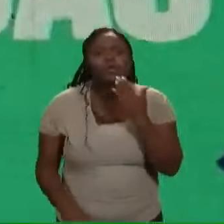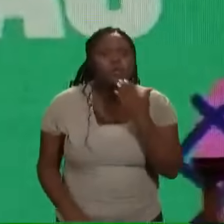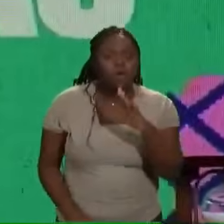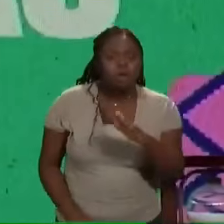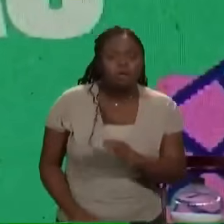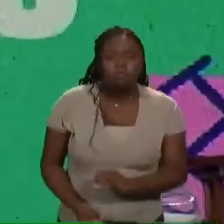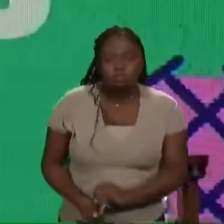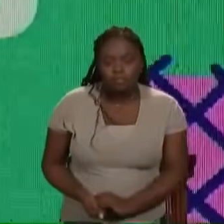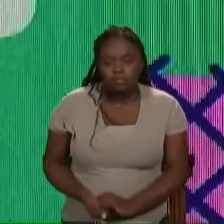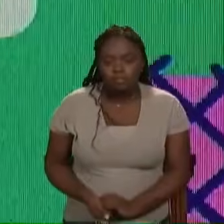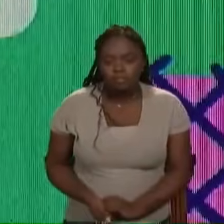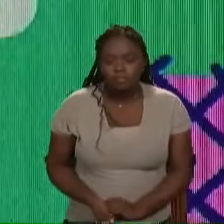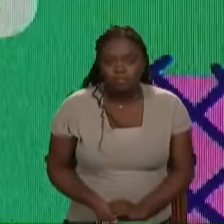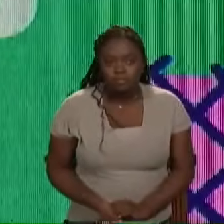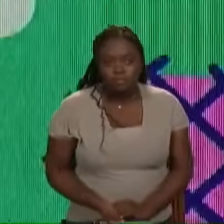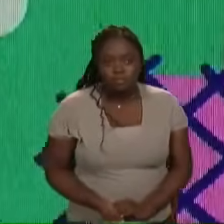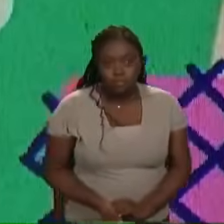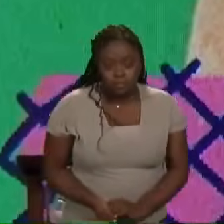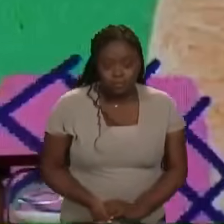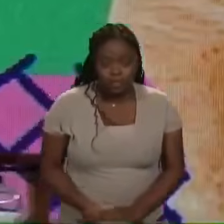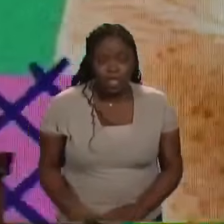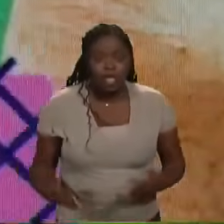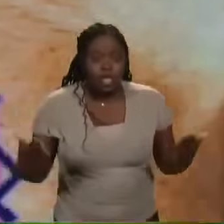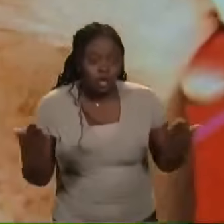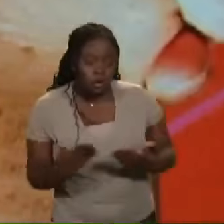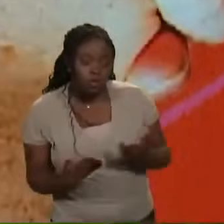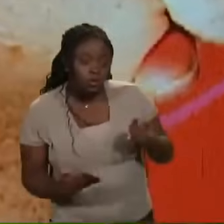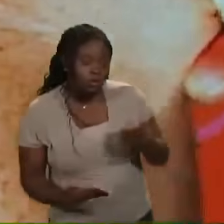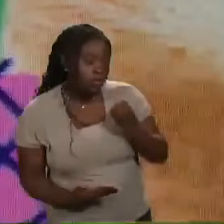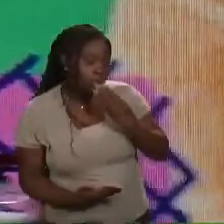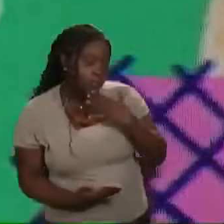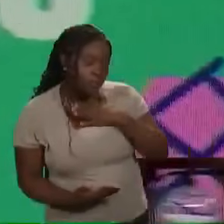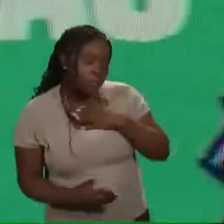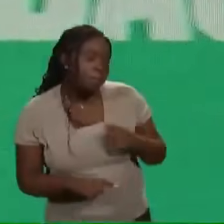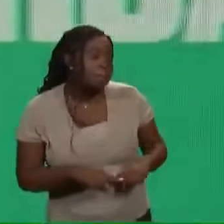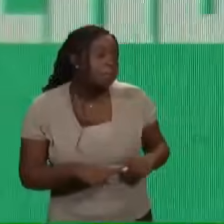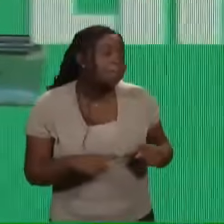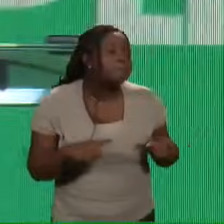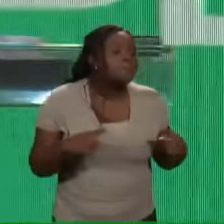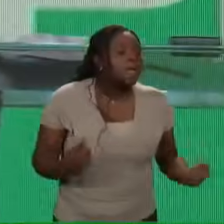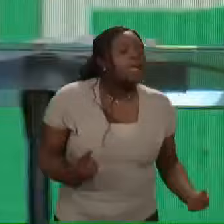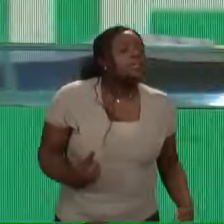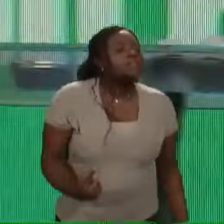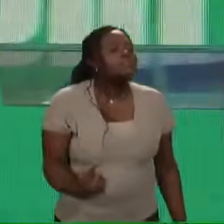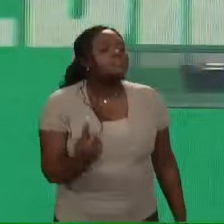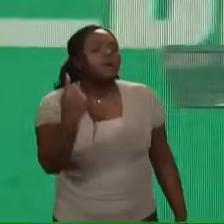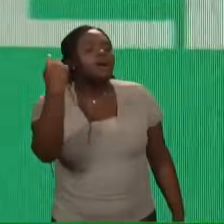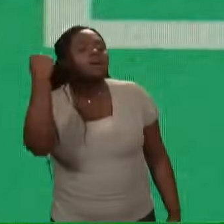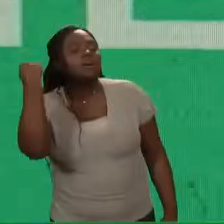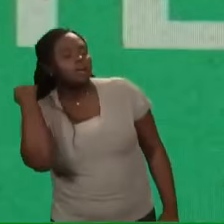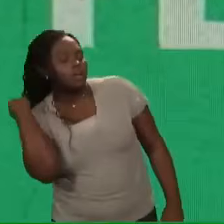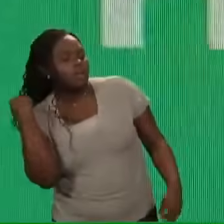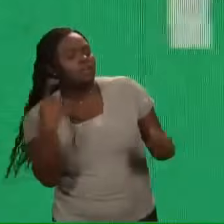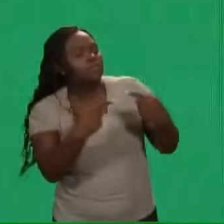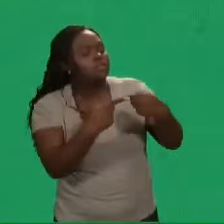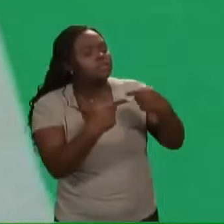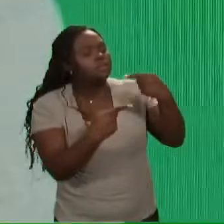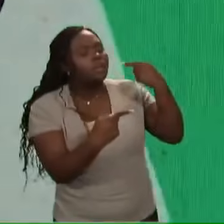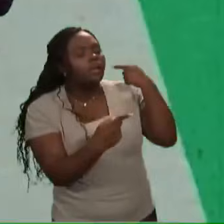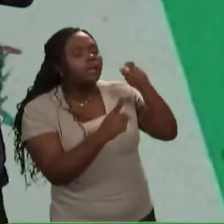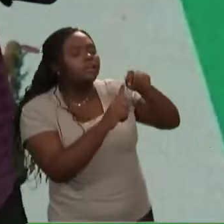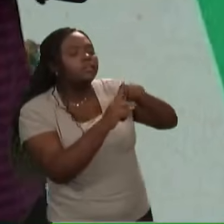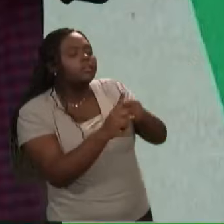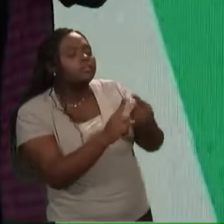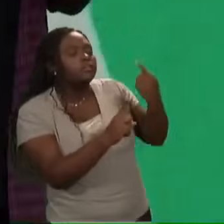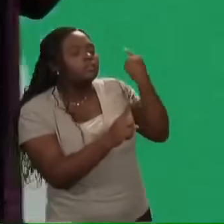morto? É, hoje ele está até bem comigo, mas e as pisadas de bola que ele teve semana passada e mês passado, que eu estou